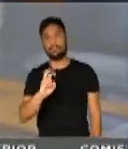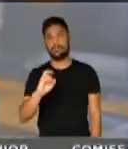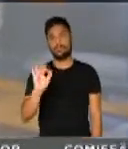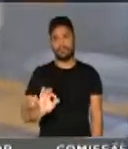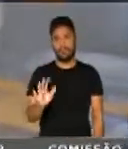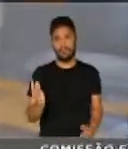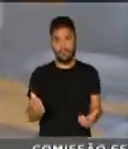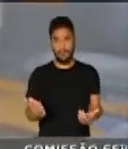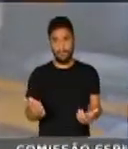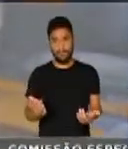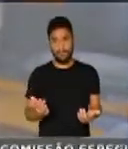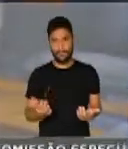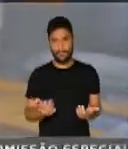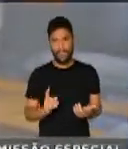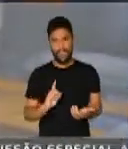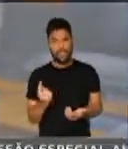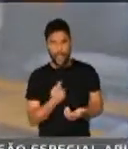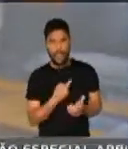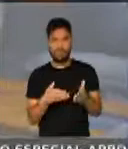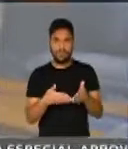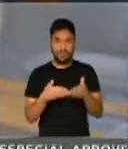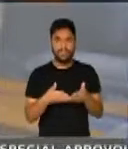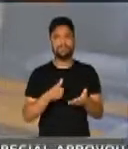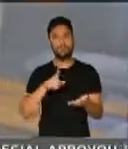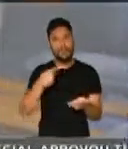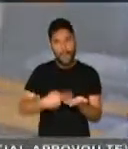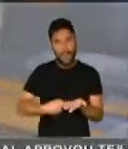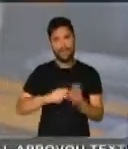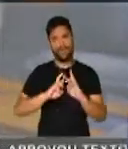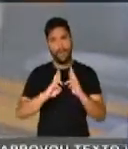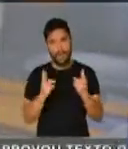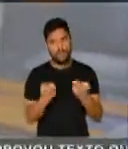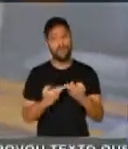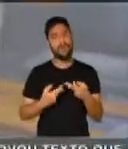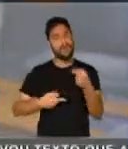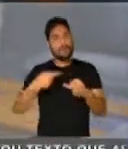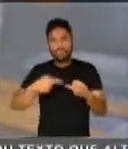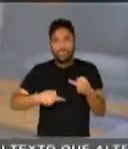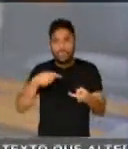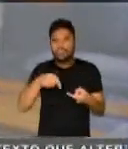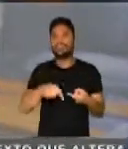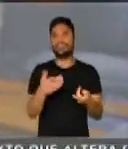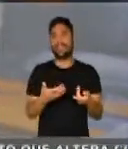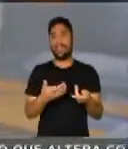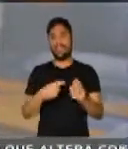285%. Por conta disso, chamamos mais uma vez a audiência pública para discutirmos essa